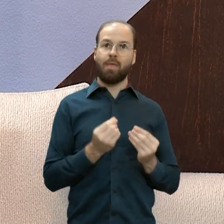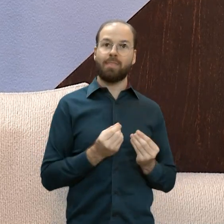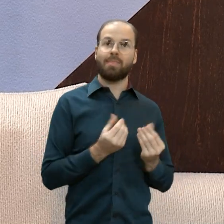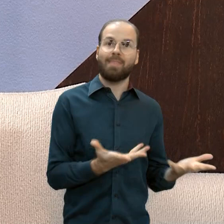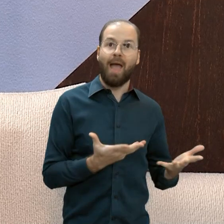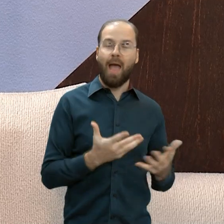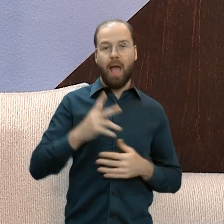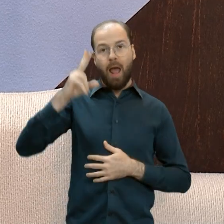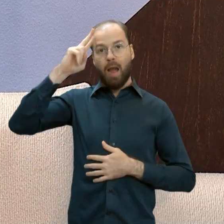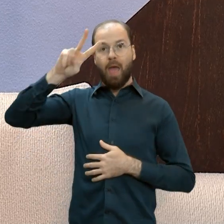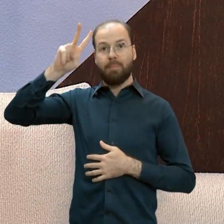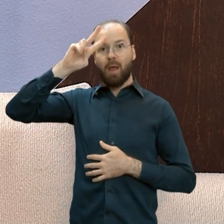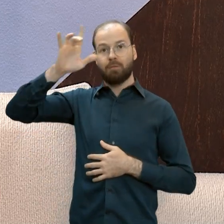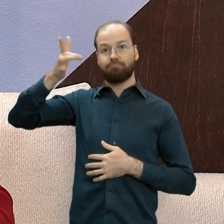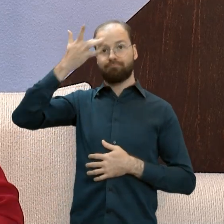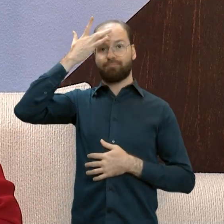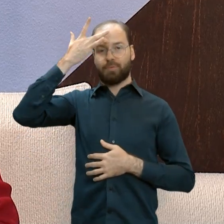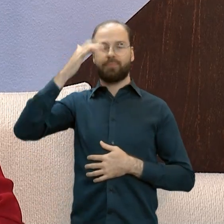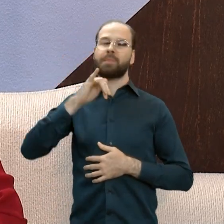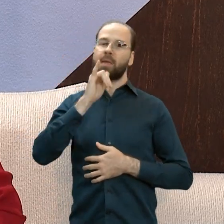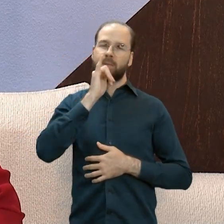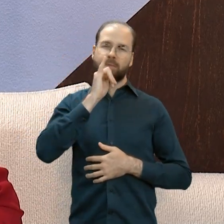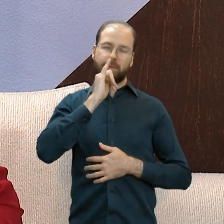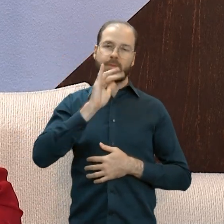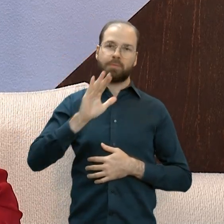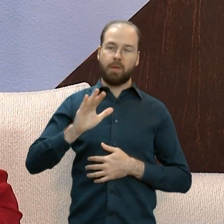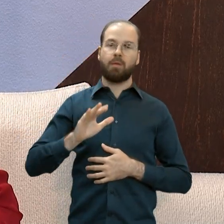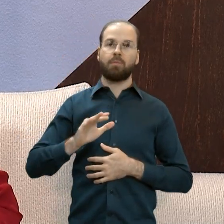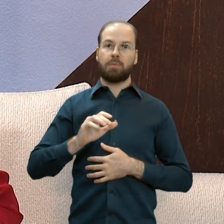Porque quando eu citei, por exemplo, a questão da